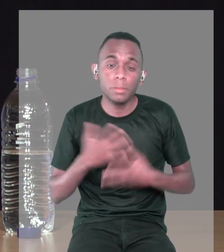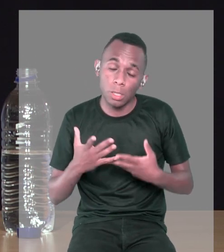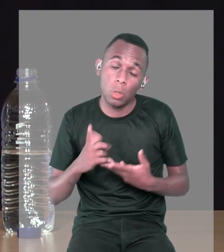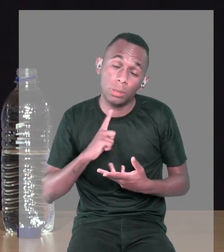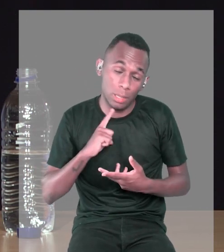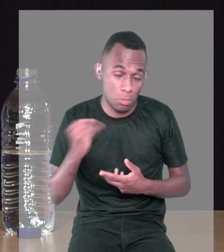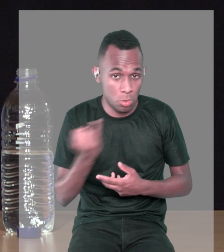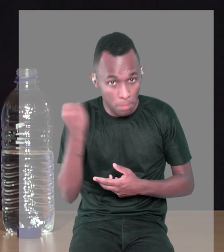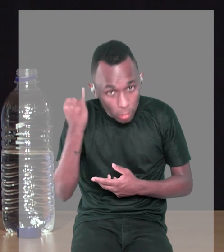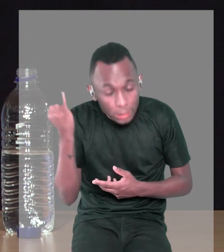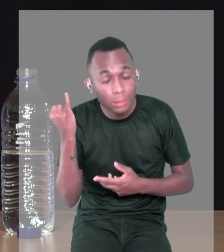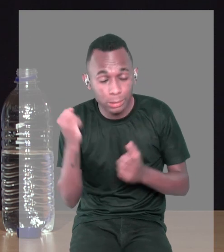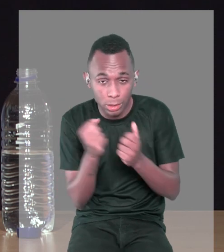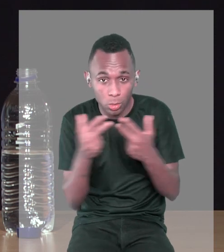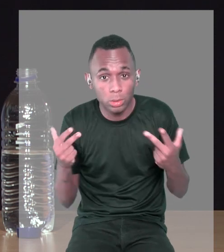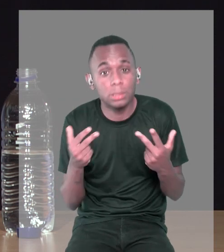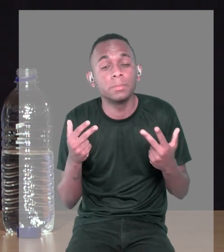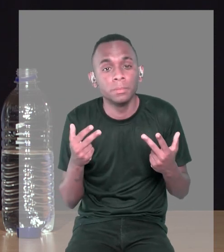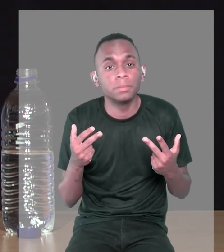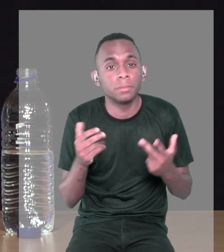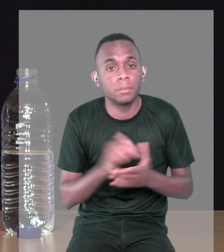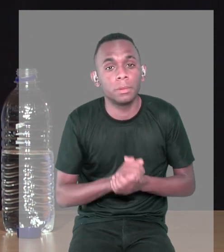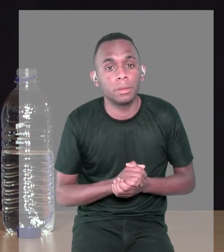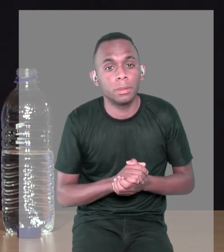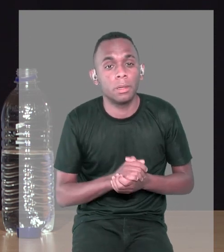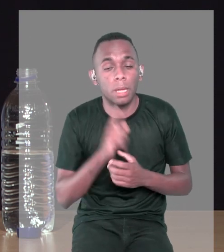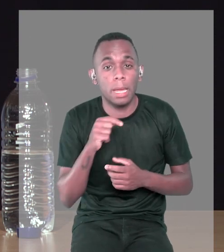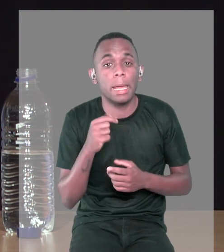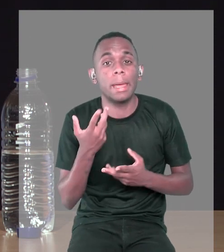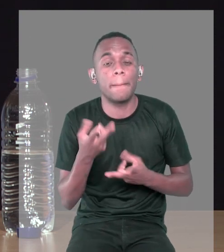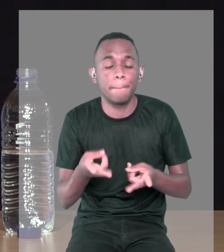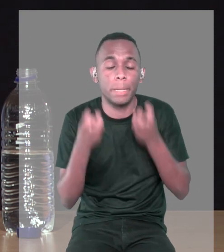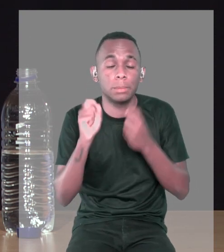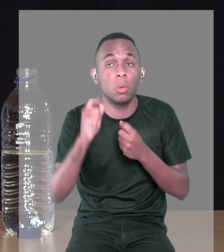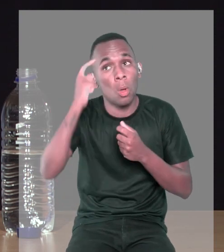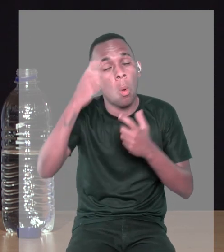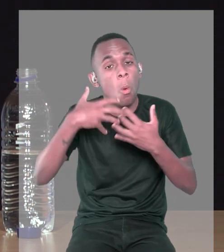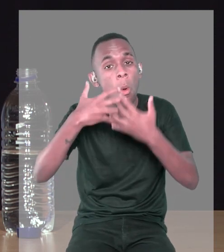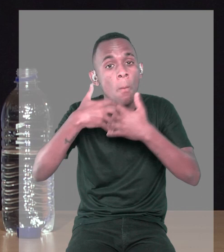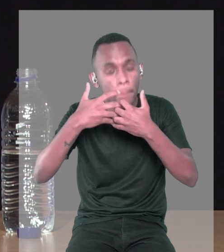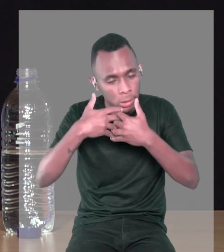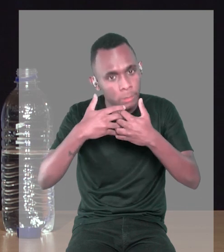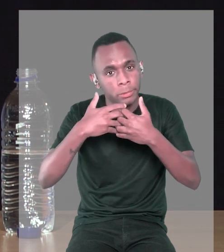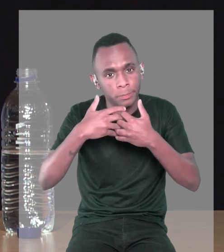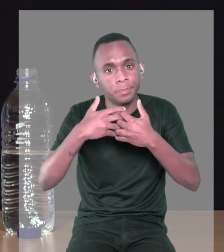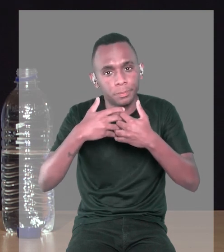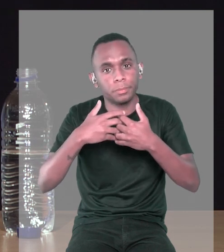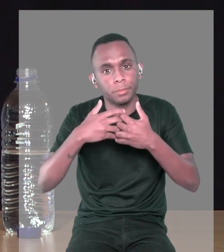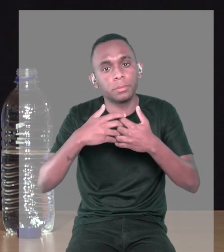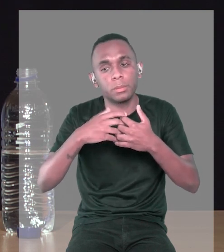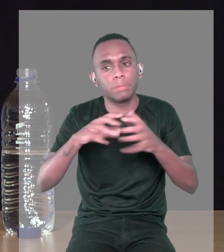conceber um pensamento que não se separe, o Heidegger disse isso uma vez, né,